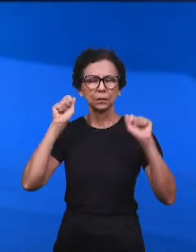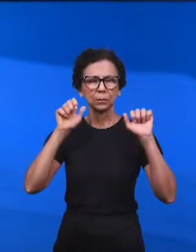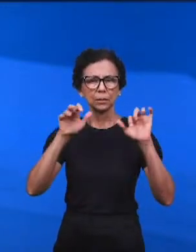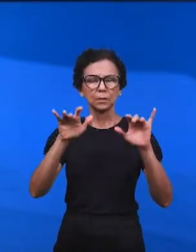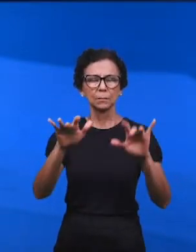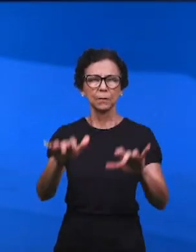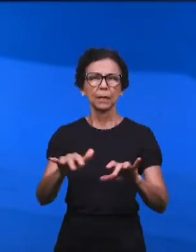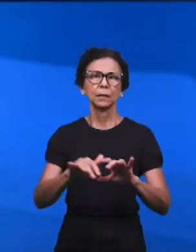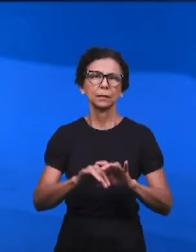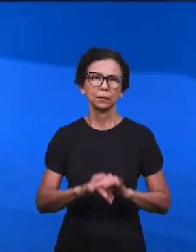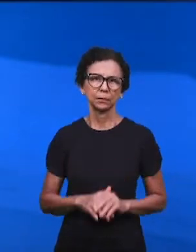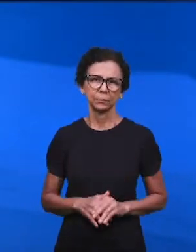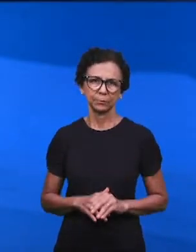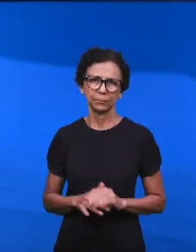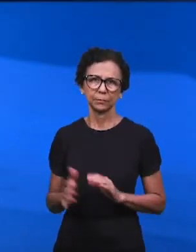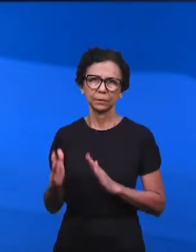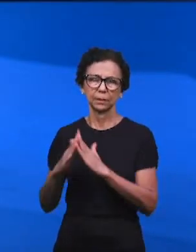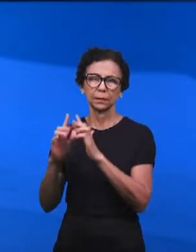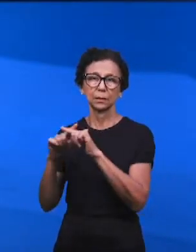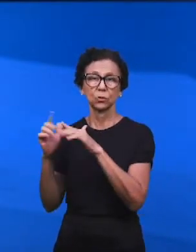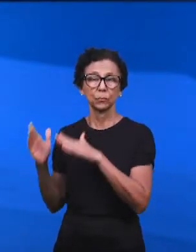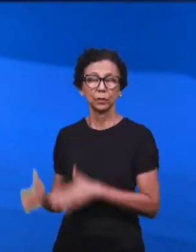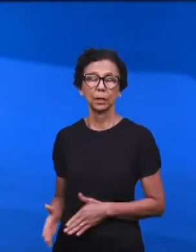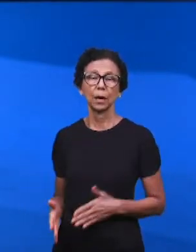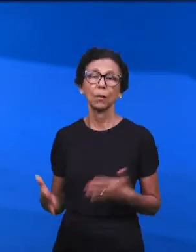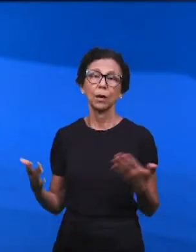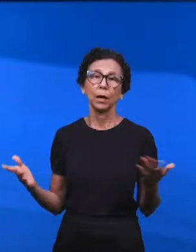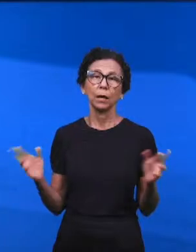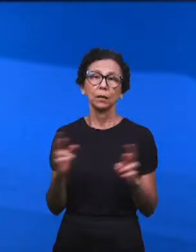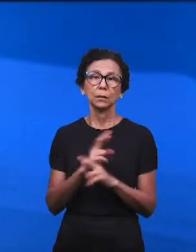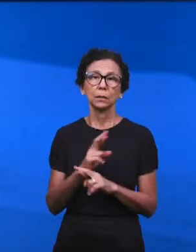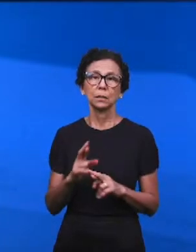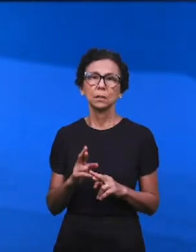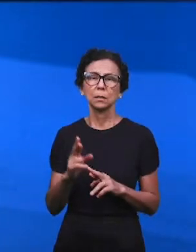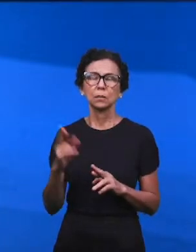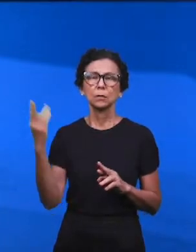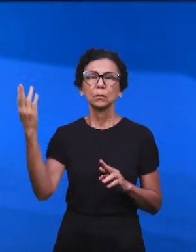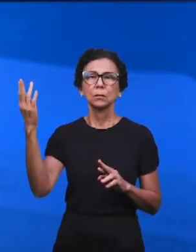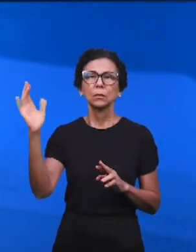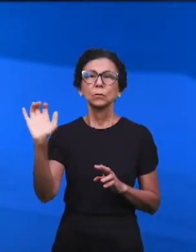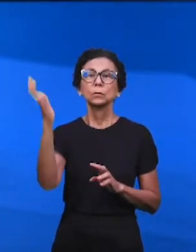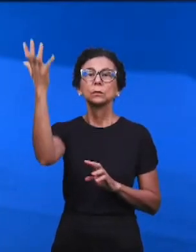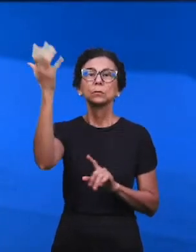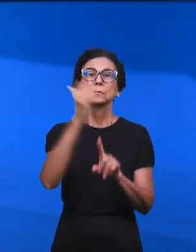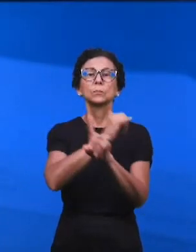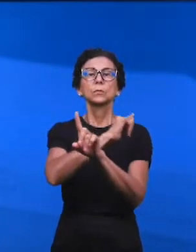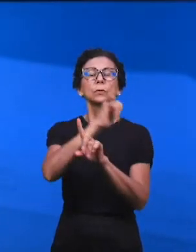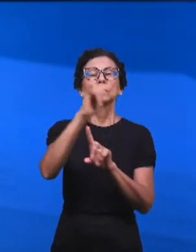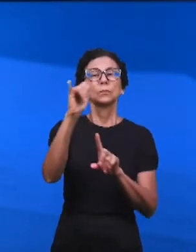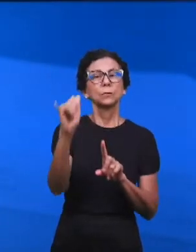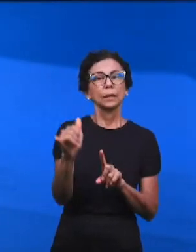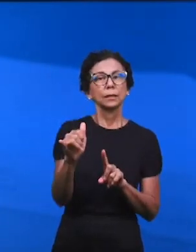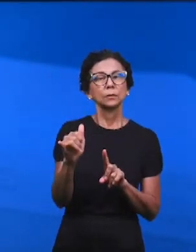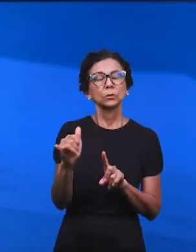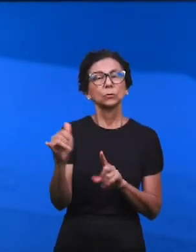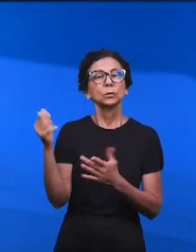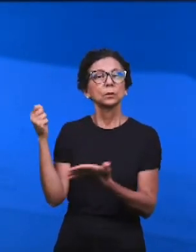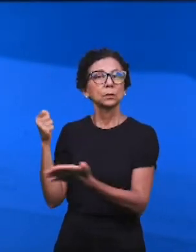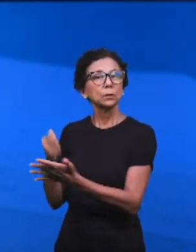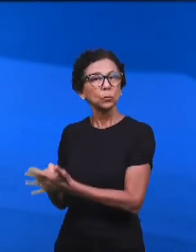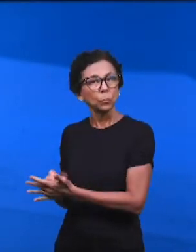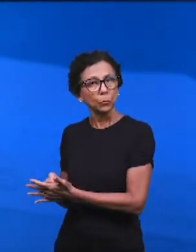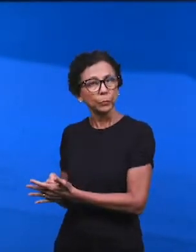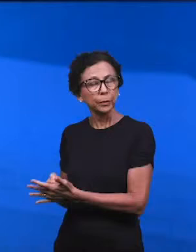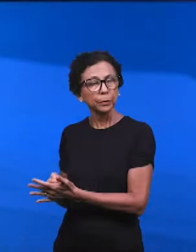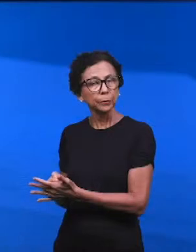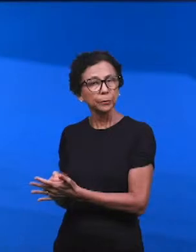aos marcadores proféticos que se cumprem em nossos dias. Isso no preparo da igreja para